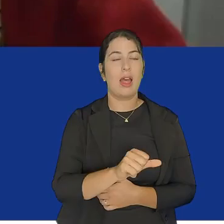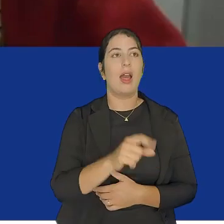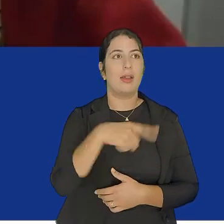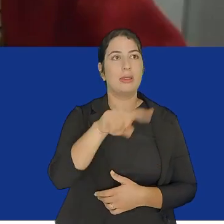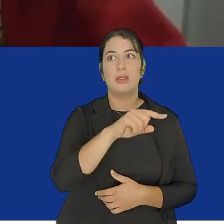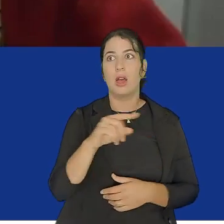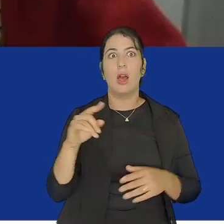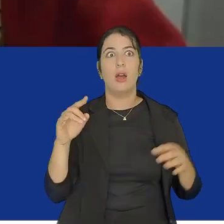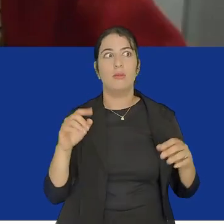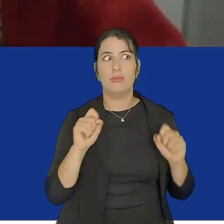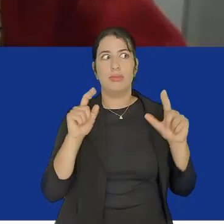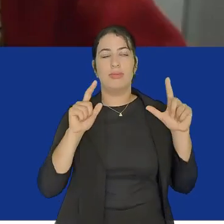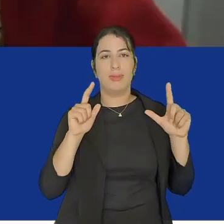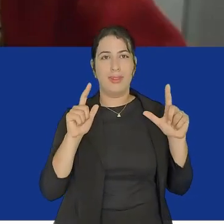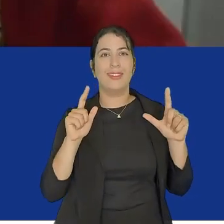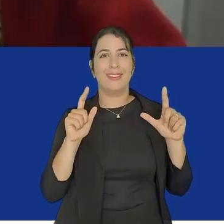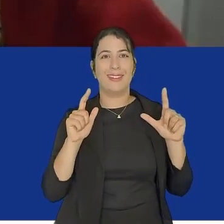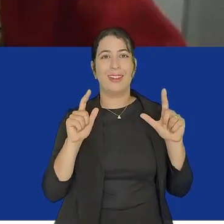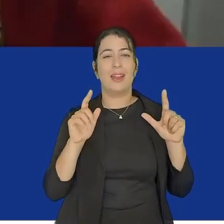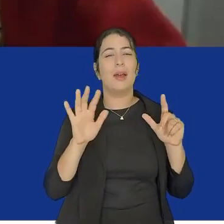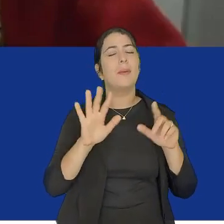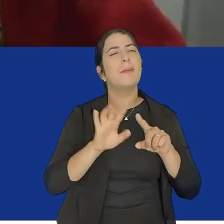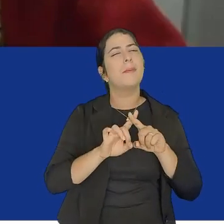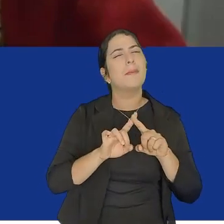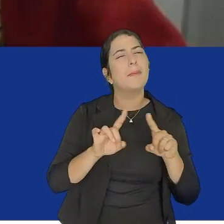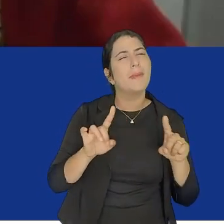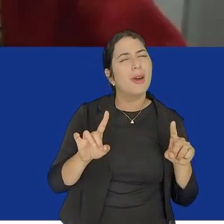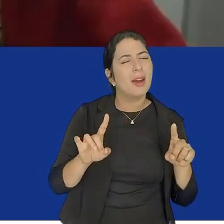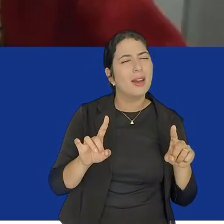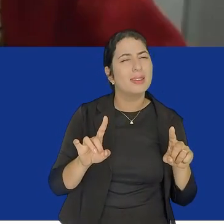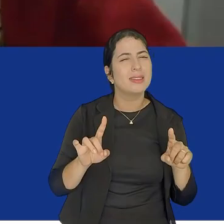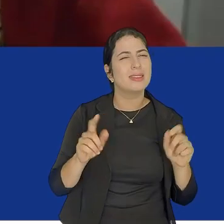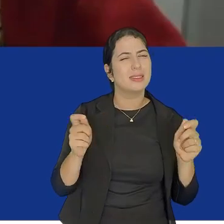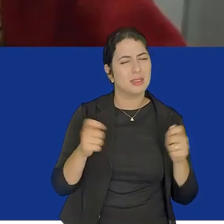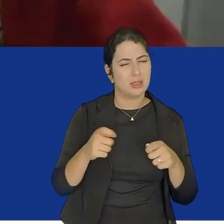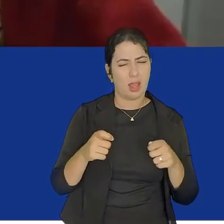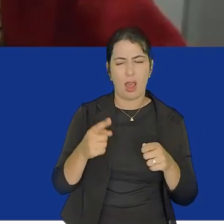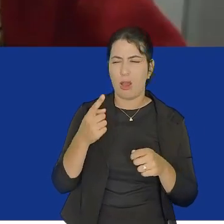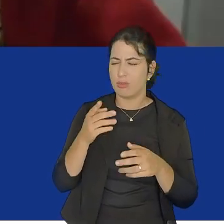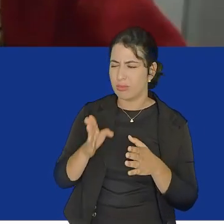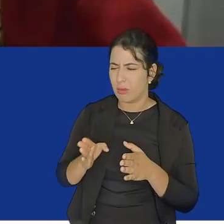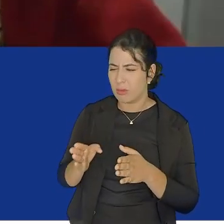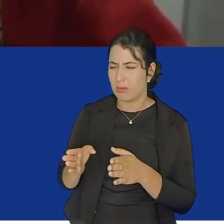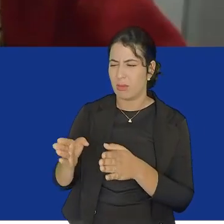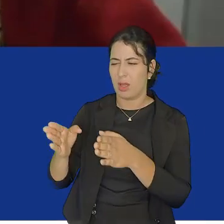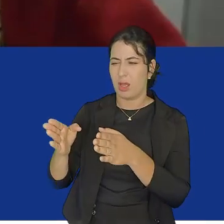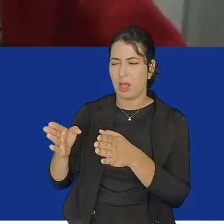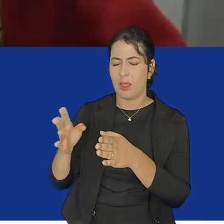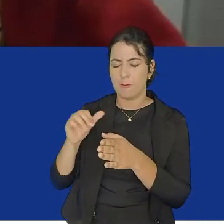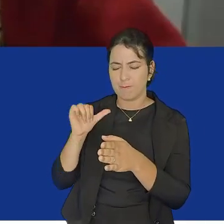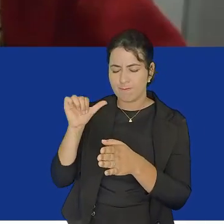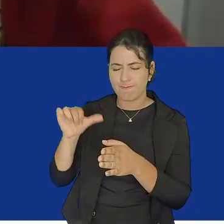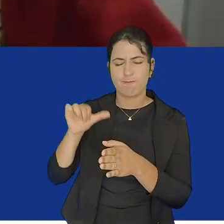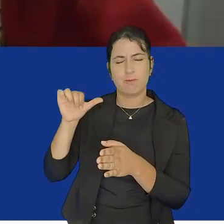esse grande acordar, mas assim, eu fico assim refletindo se a gente não tem um caminho de mudar essa chave de